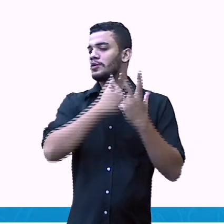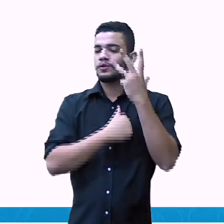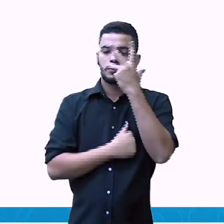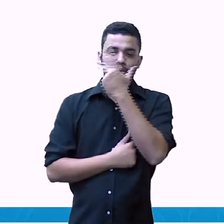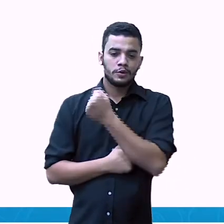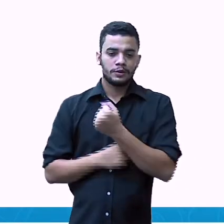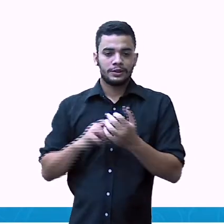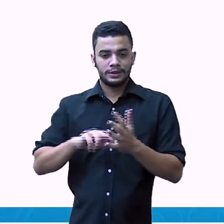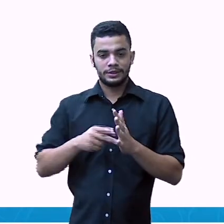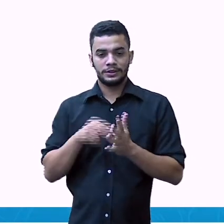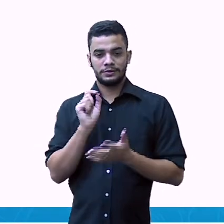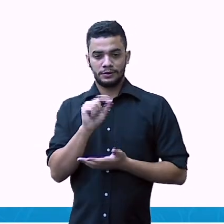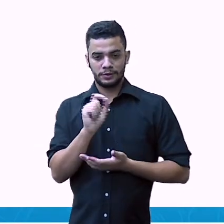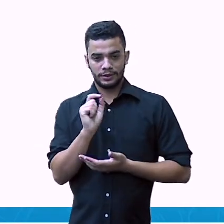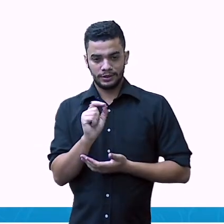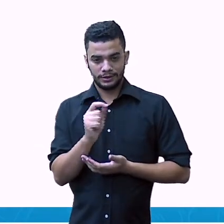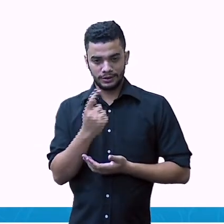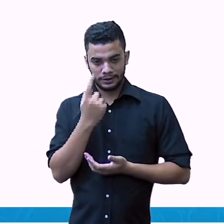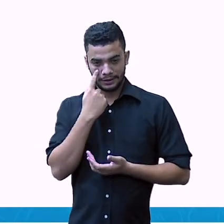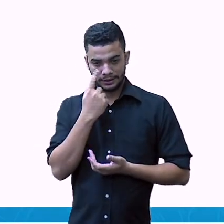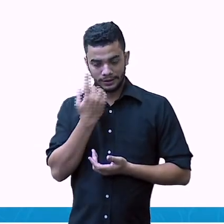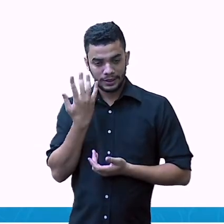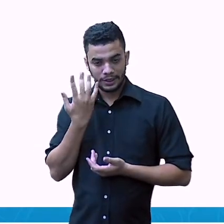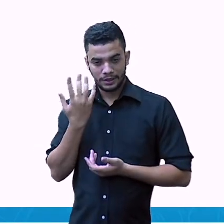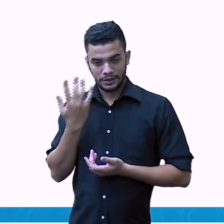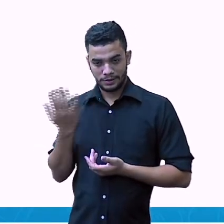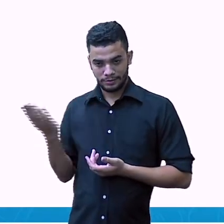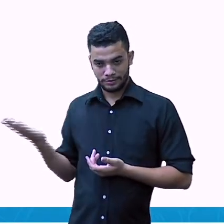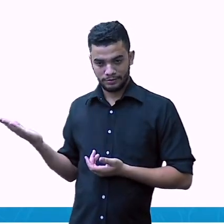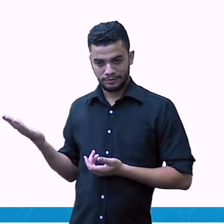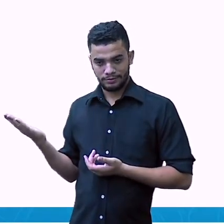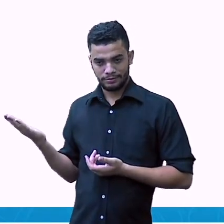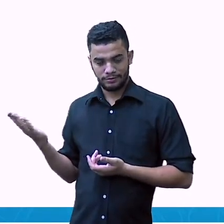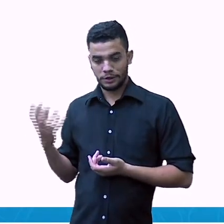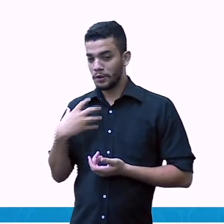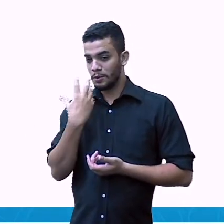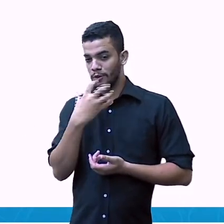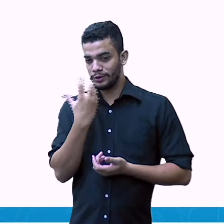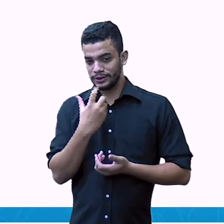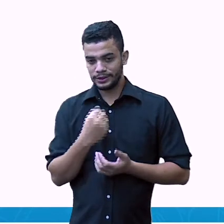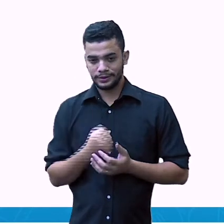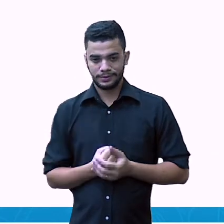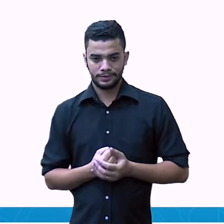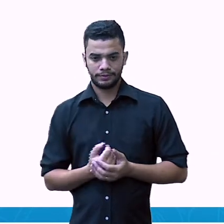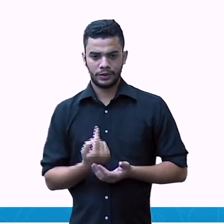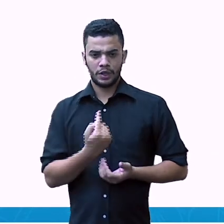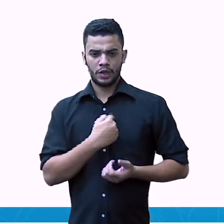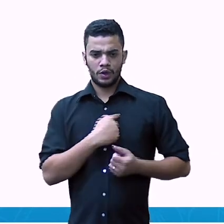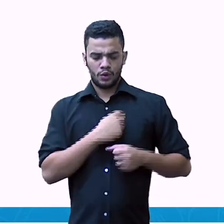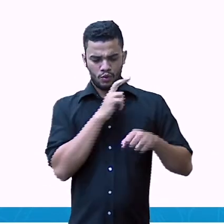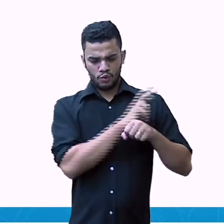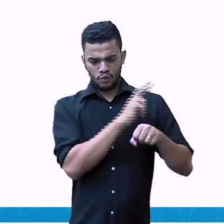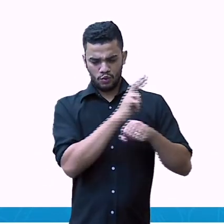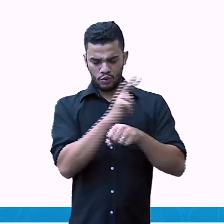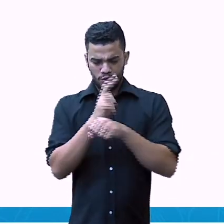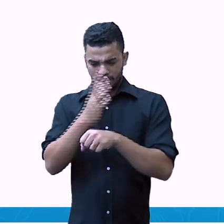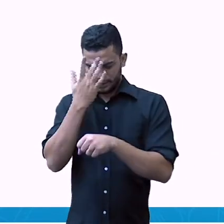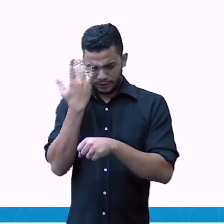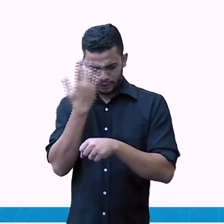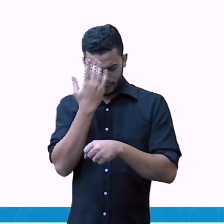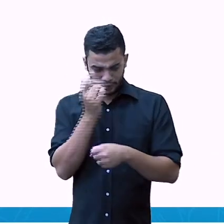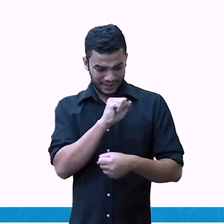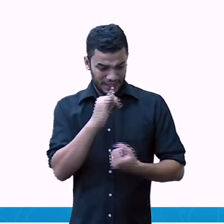cantora, representada ali pela Mônica. E por último, eu protejo as pessoas das